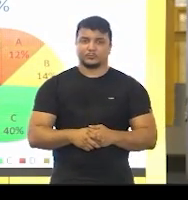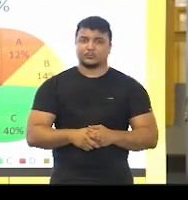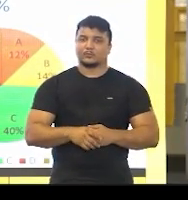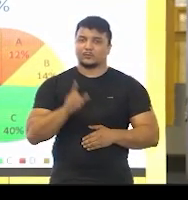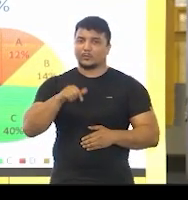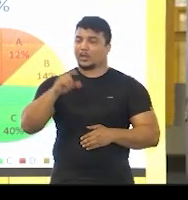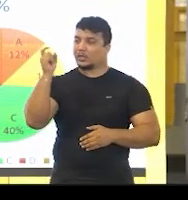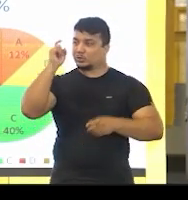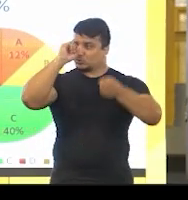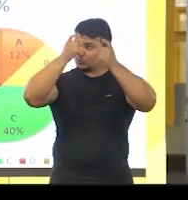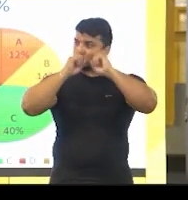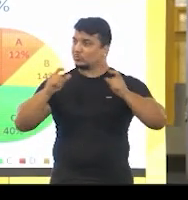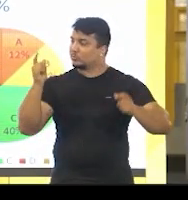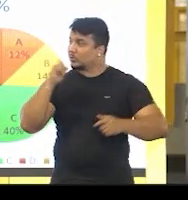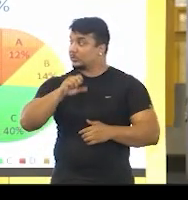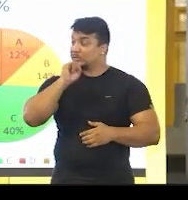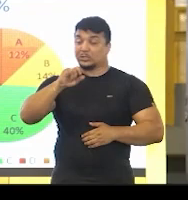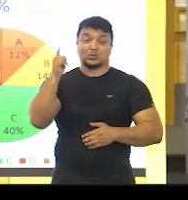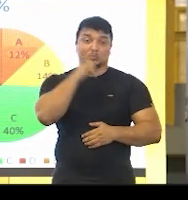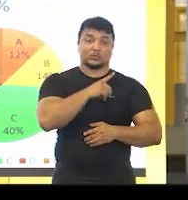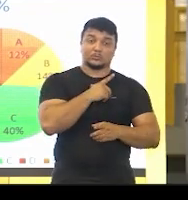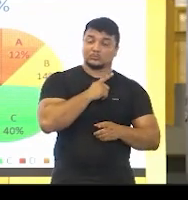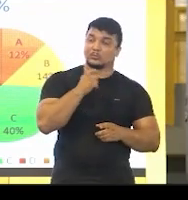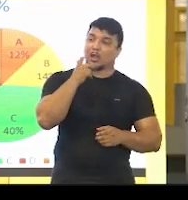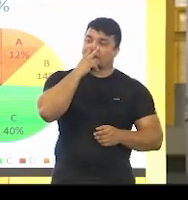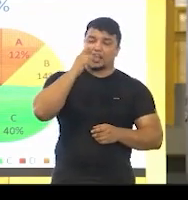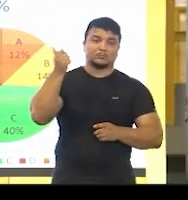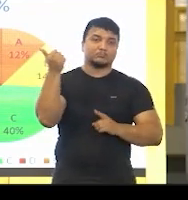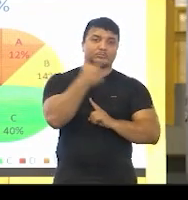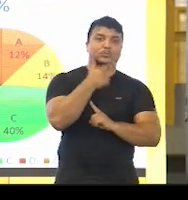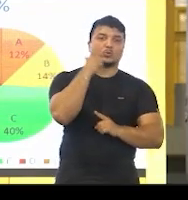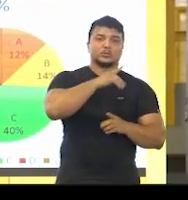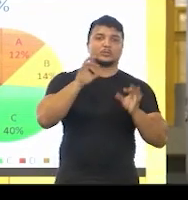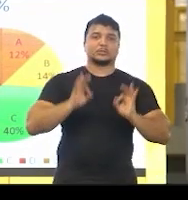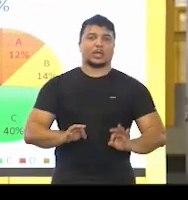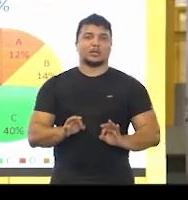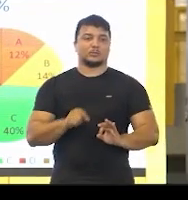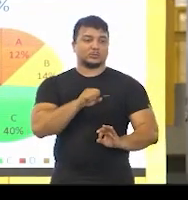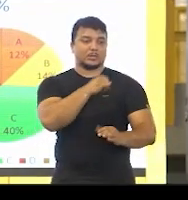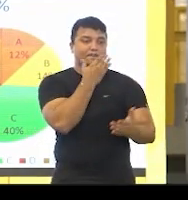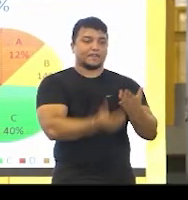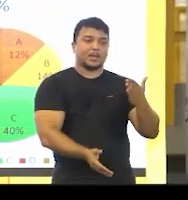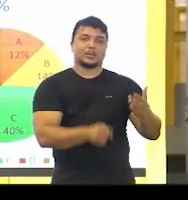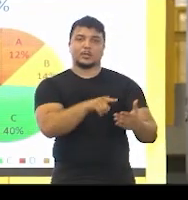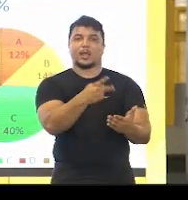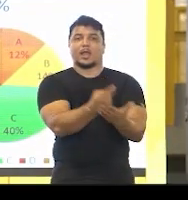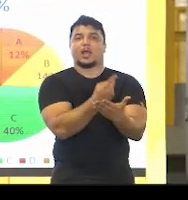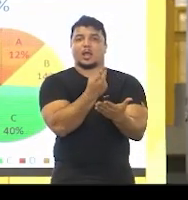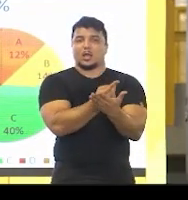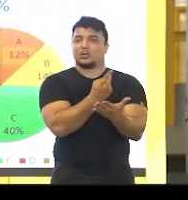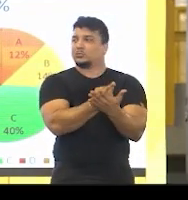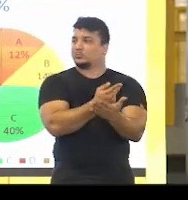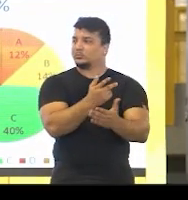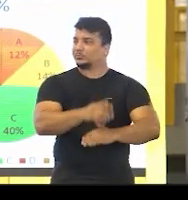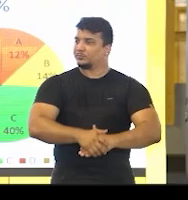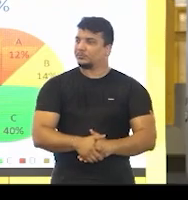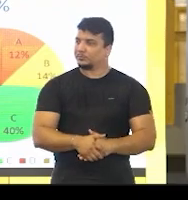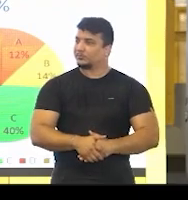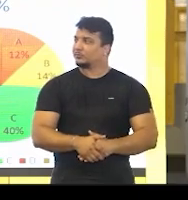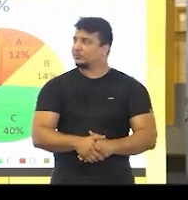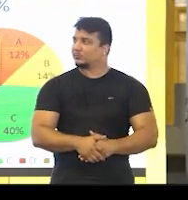discussão, exatamente. Quem ganha a discussão está certo. E quem perde a discussão está